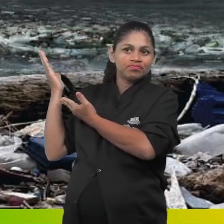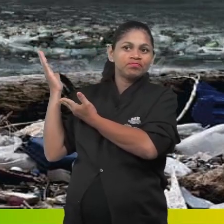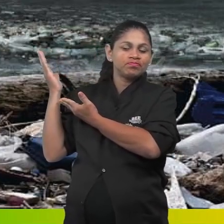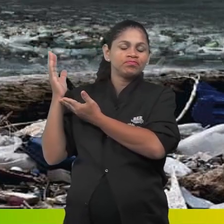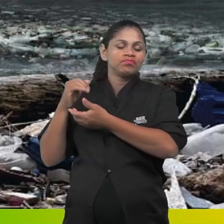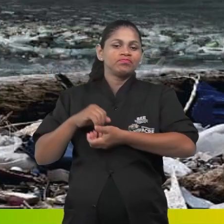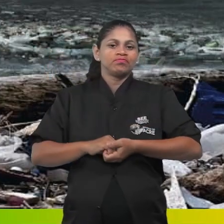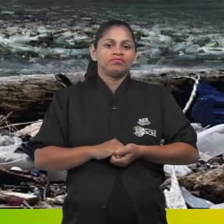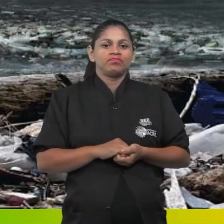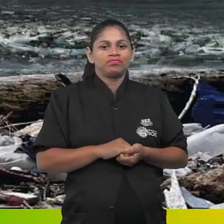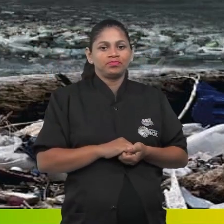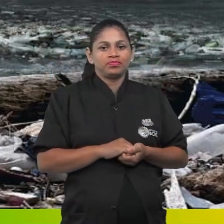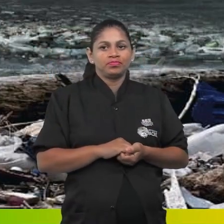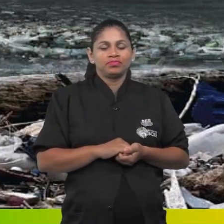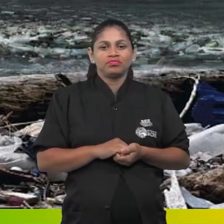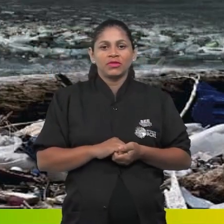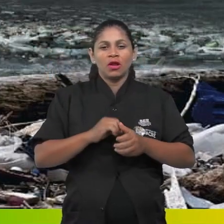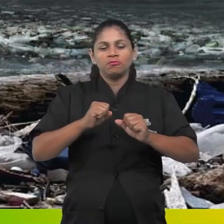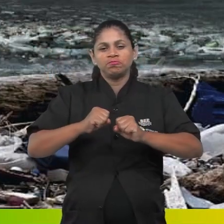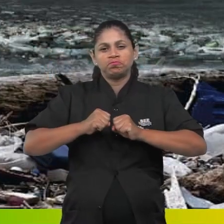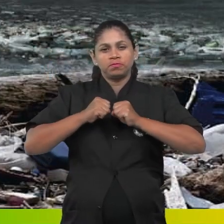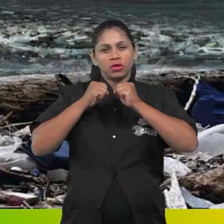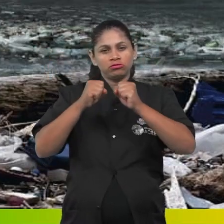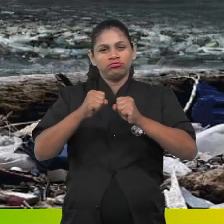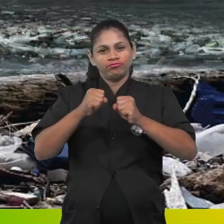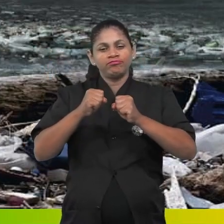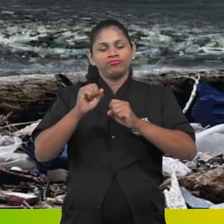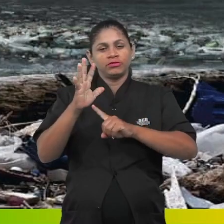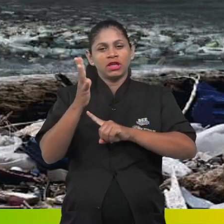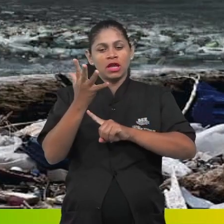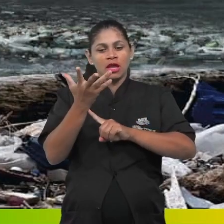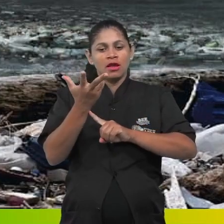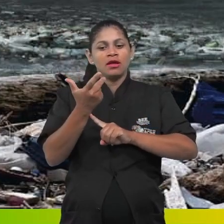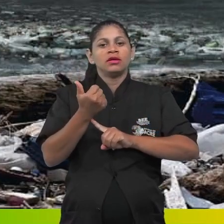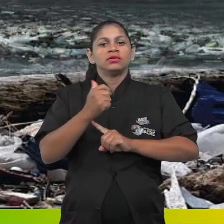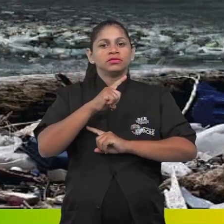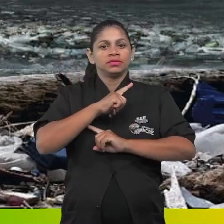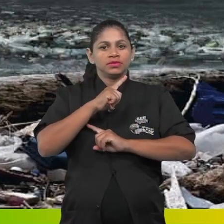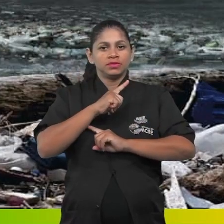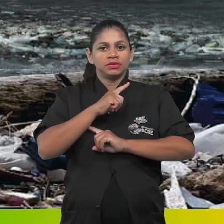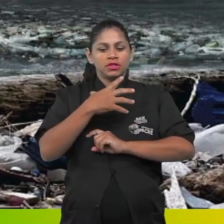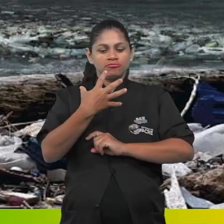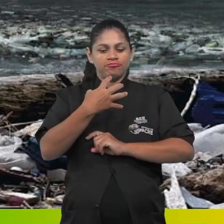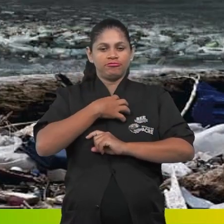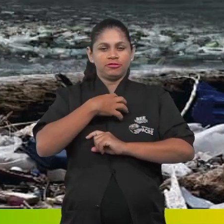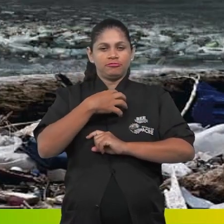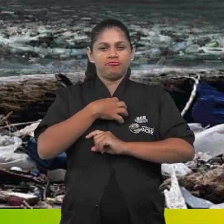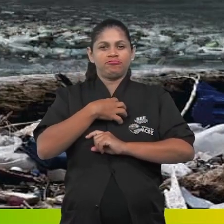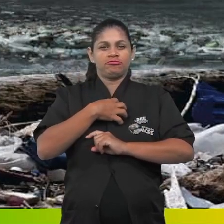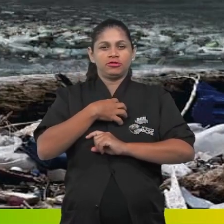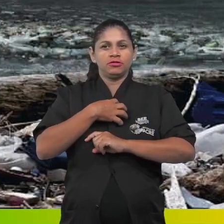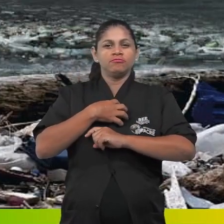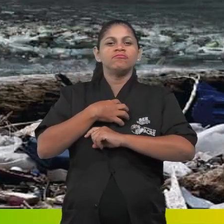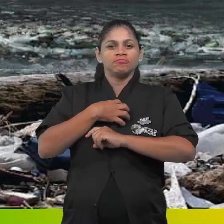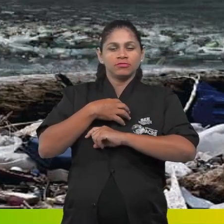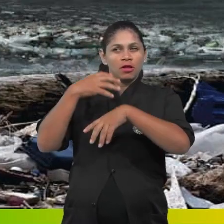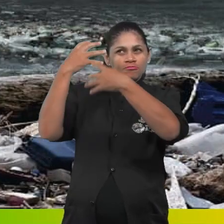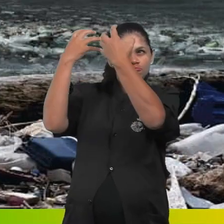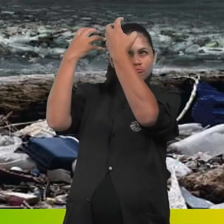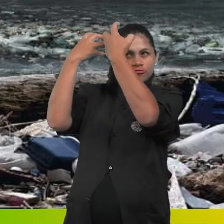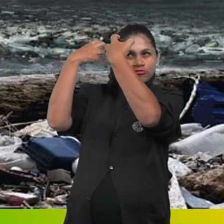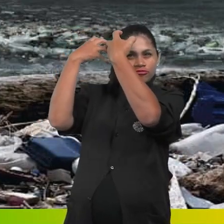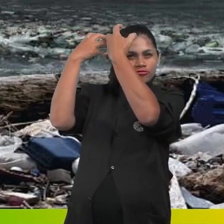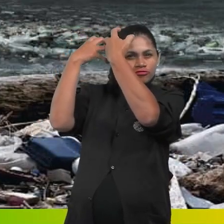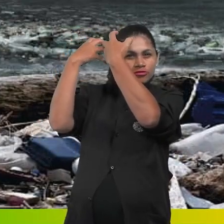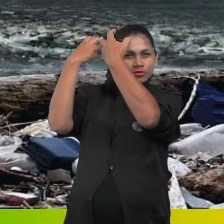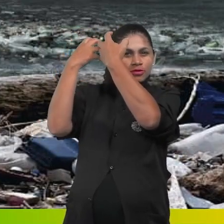fala sobre esse poder, né, que a arte tem de tocar o coração e a consciência. Quando a gente olha para essa obra, a